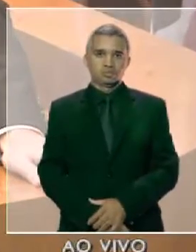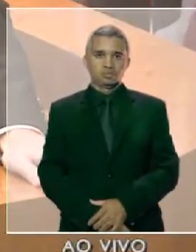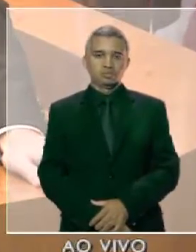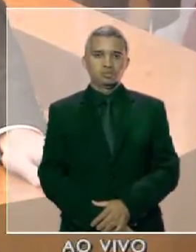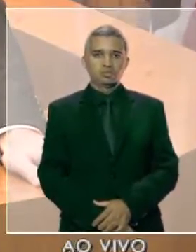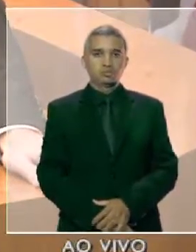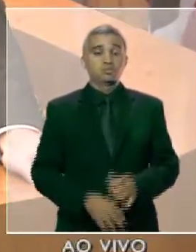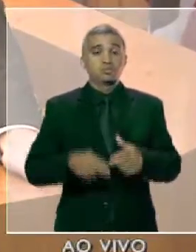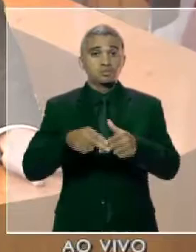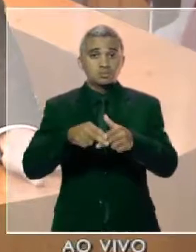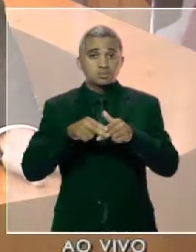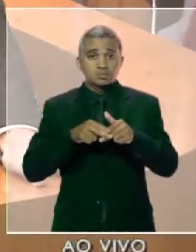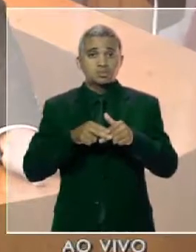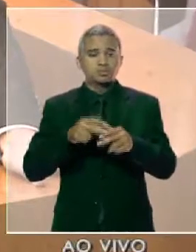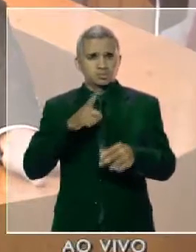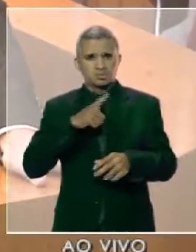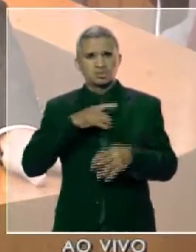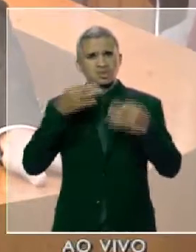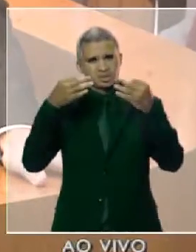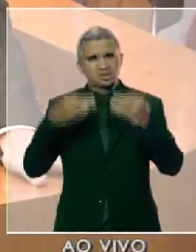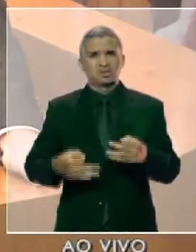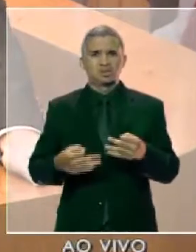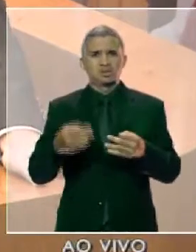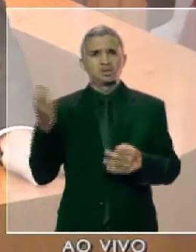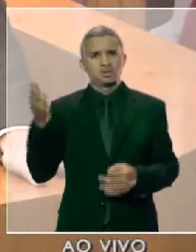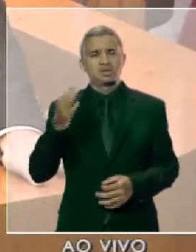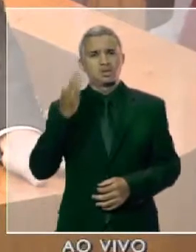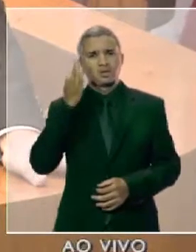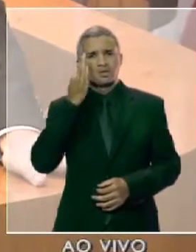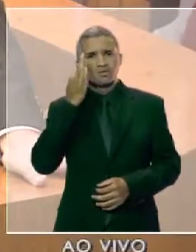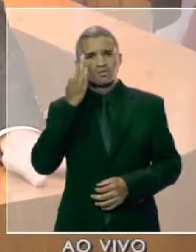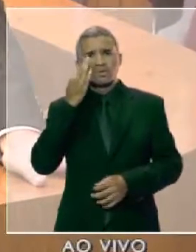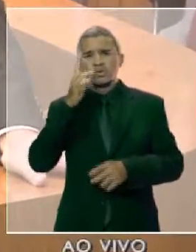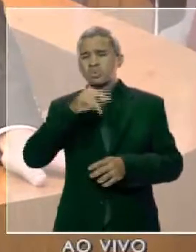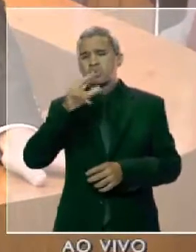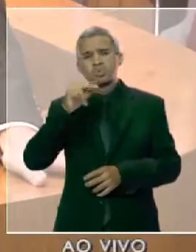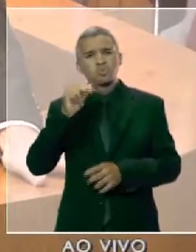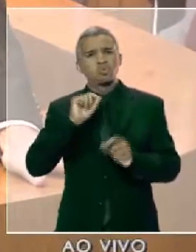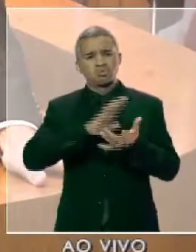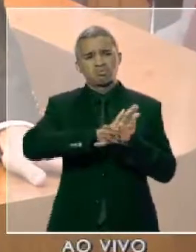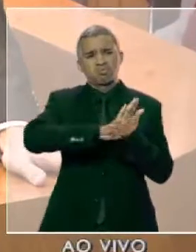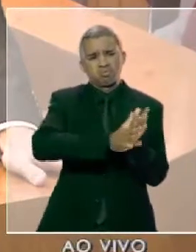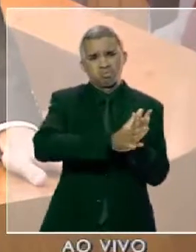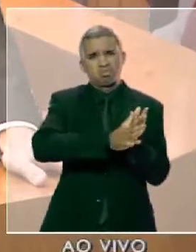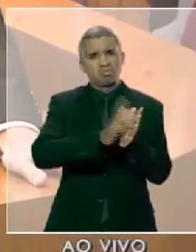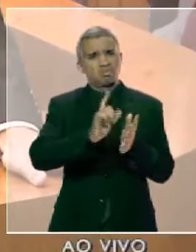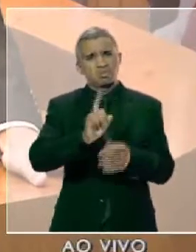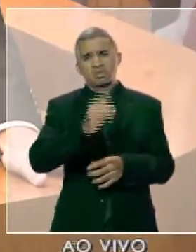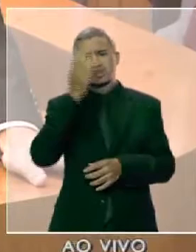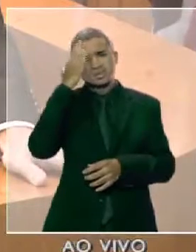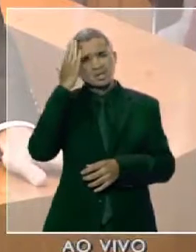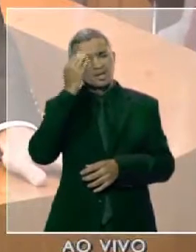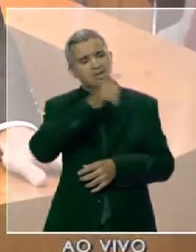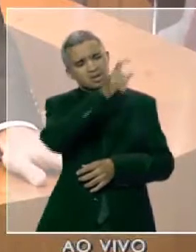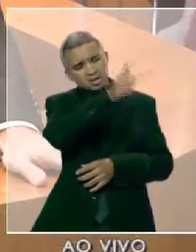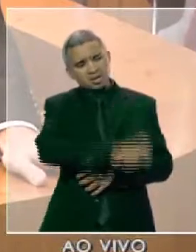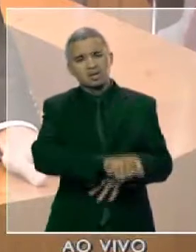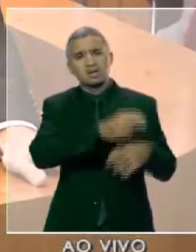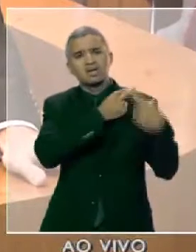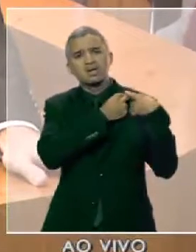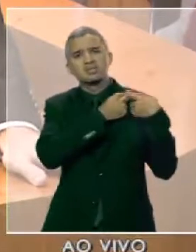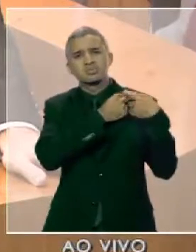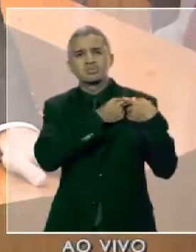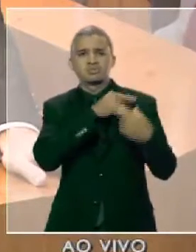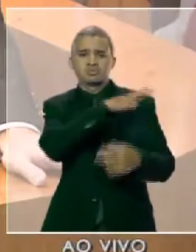certeza, a intenção do governador jamais foi de cercear a palavra da prefeita, que é a maior autoridade da cidade. Foi apenas de não